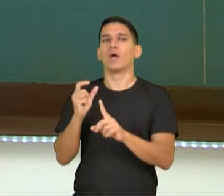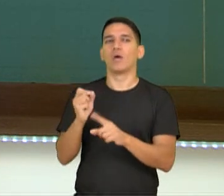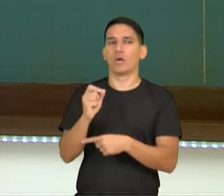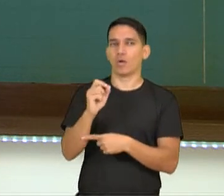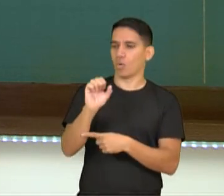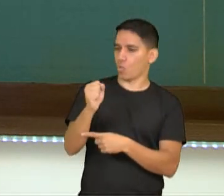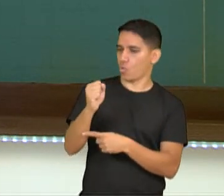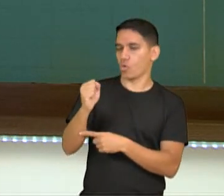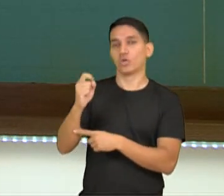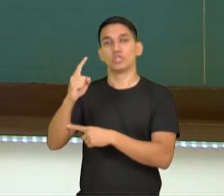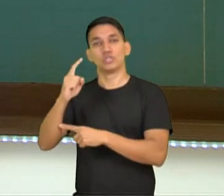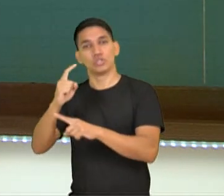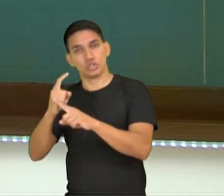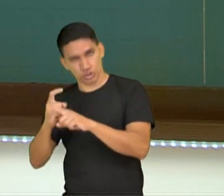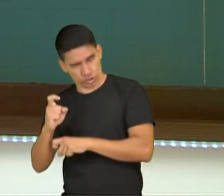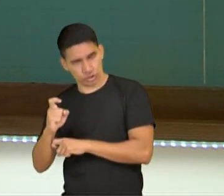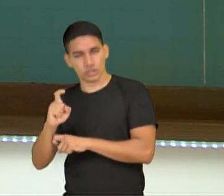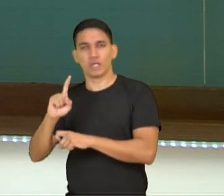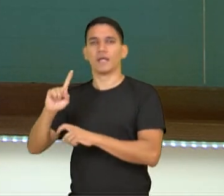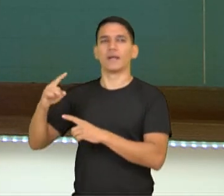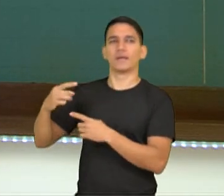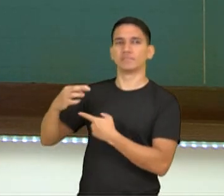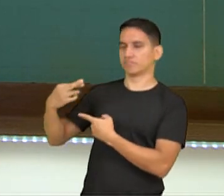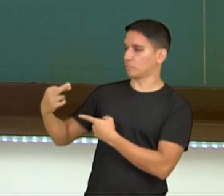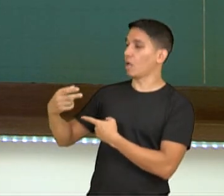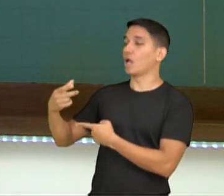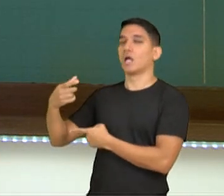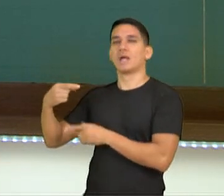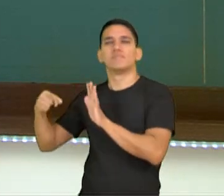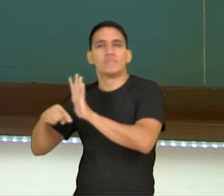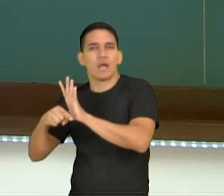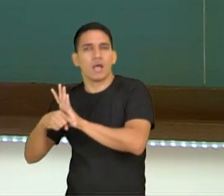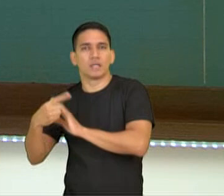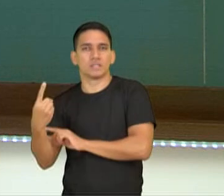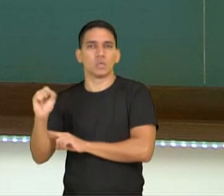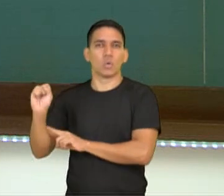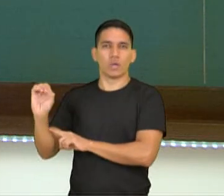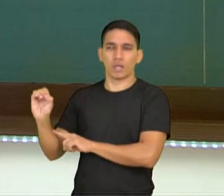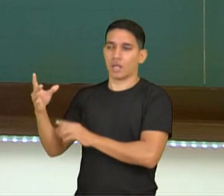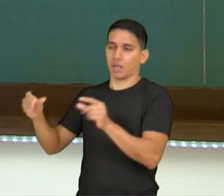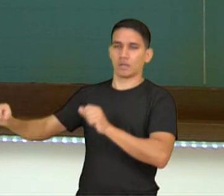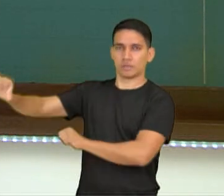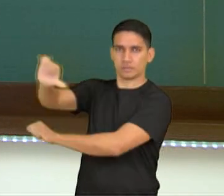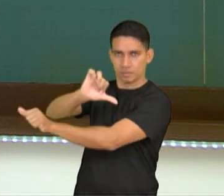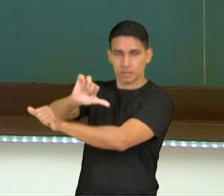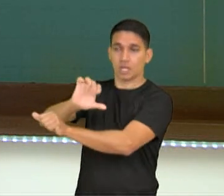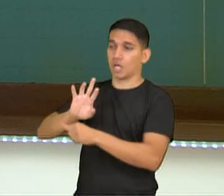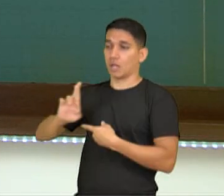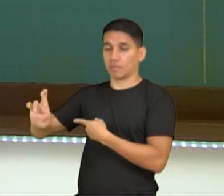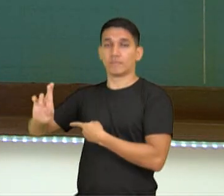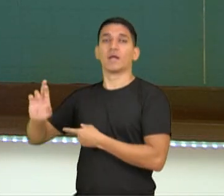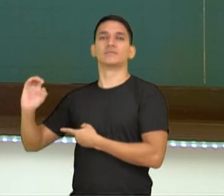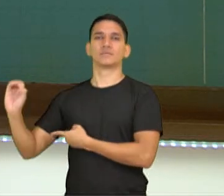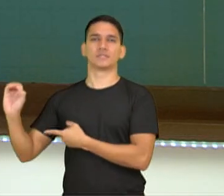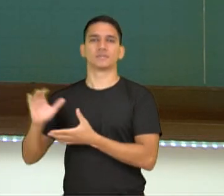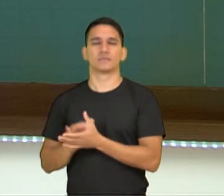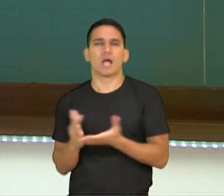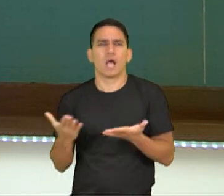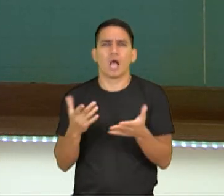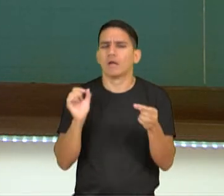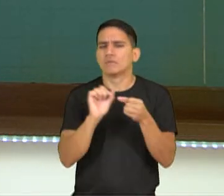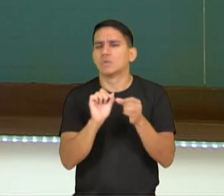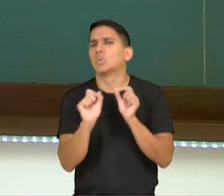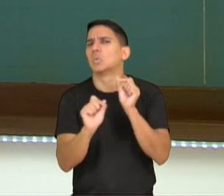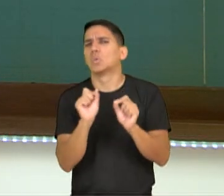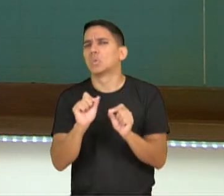pegamos o 180 e passamos para o outro lado da igualdade, ficou menos 180, tudo isso igual a zero. Agora, para resolver, nós